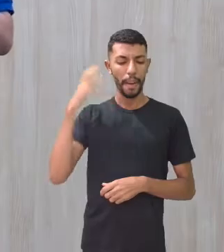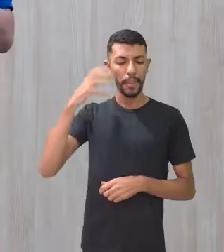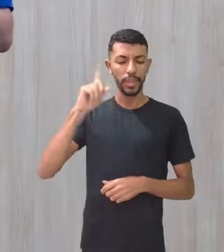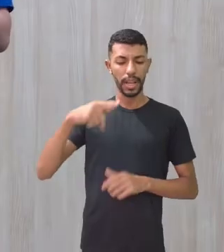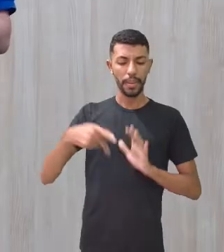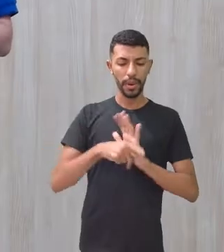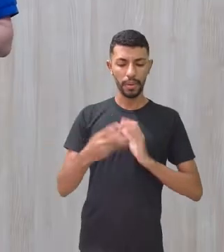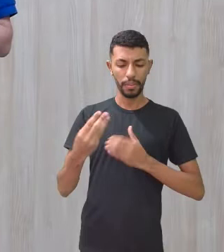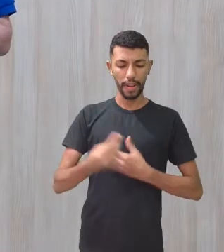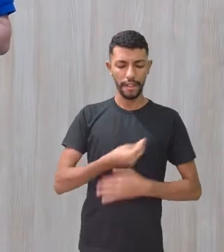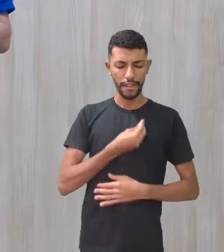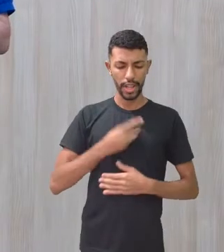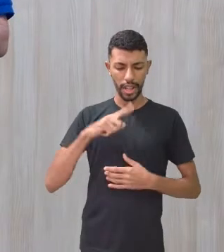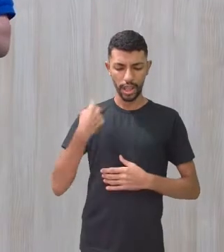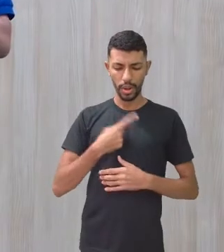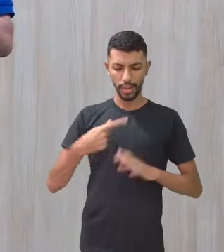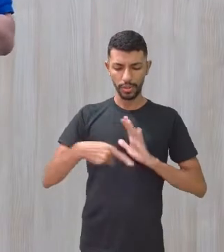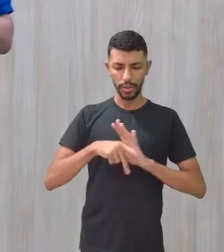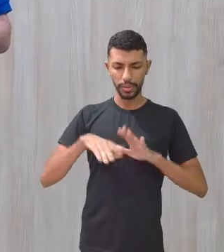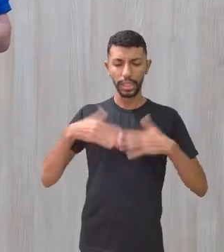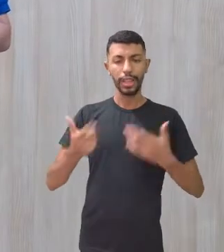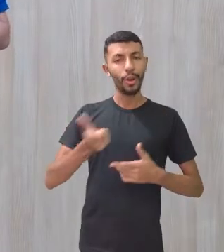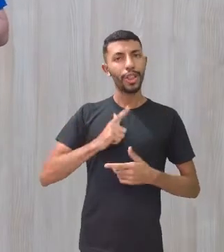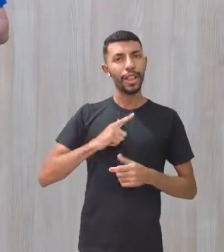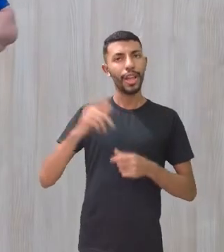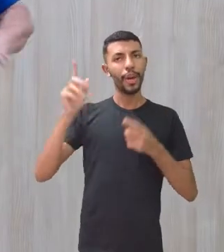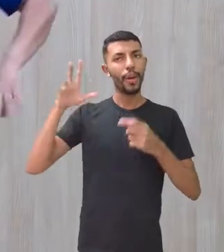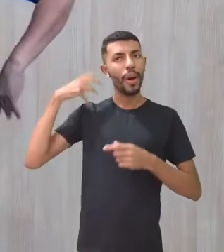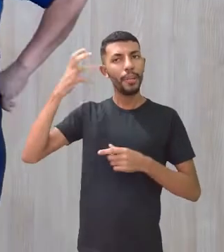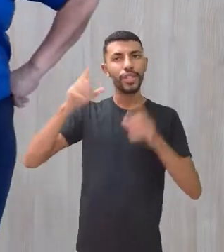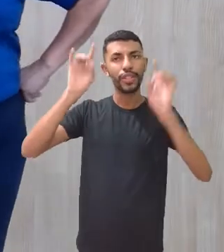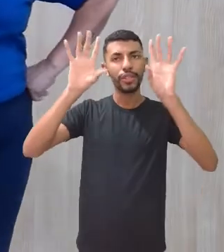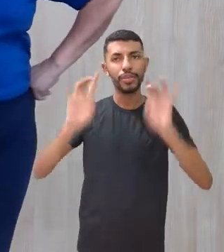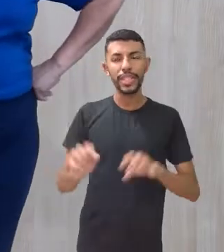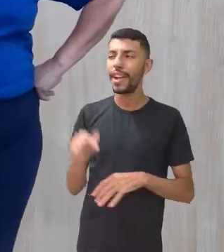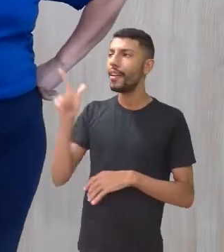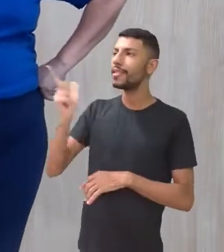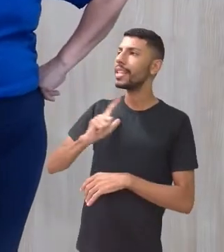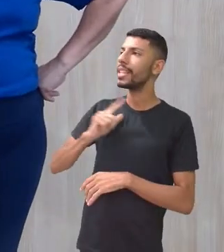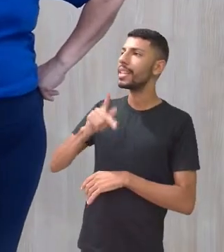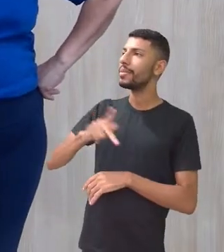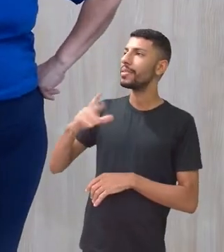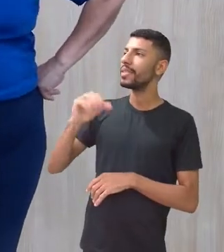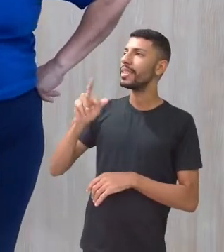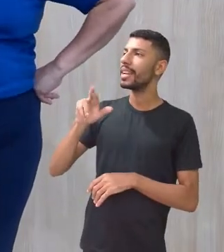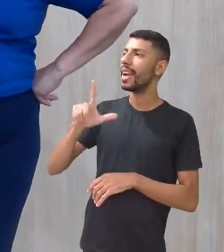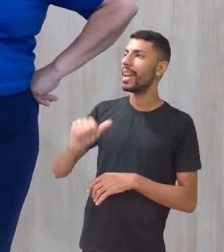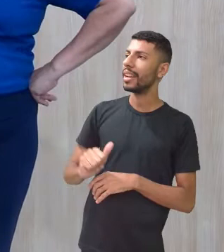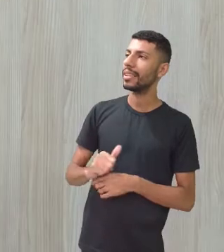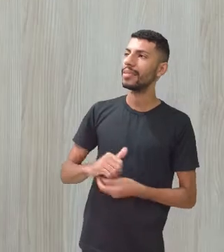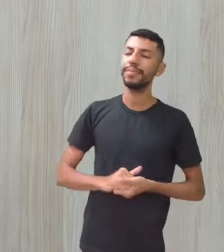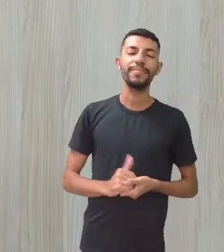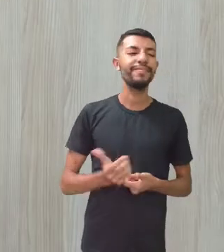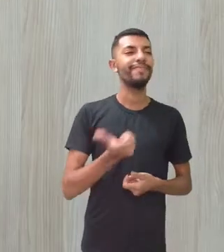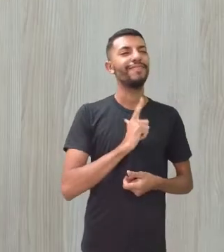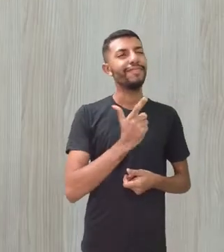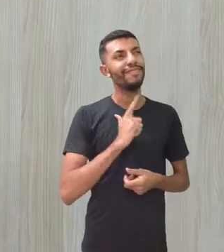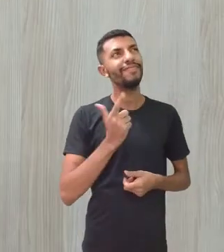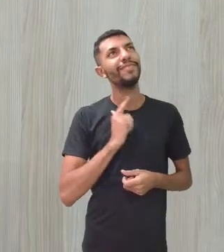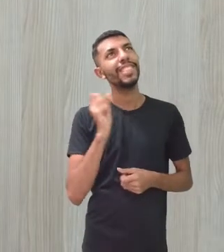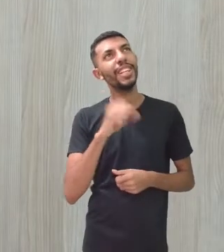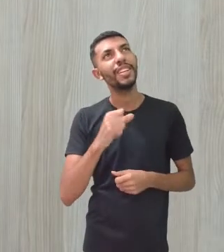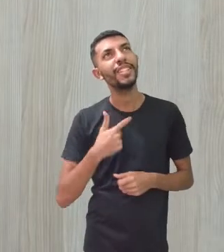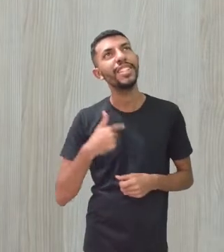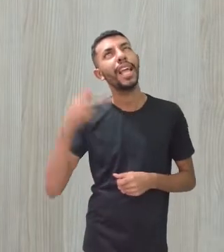deve existir uma música especial em cada momento da sua vida. Você tem, Carla? Já fez a sua trilha sonora? Eu tenho, eu estava aqui